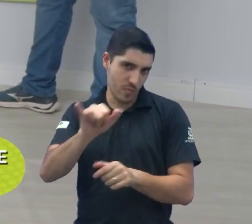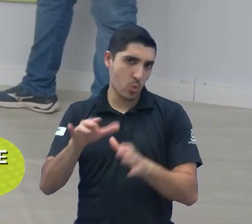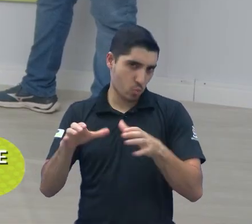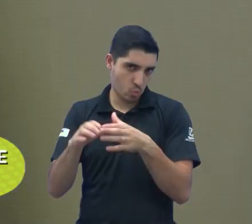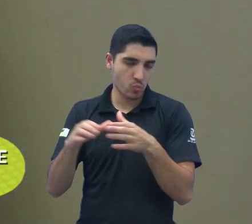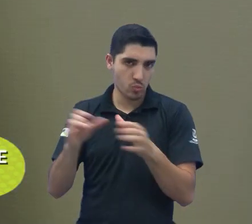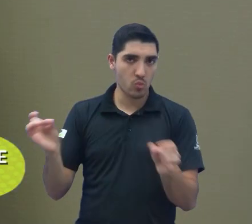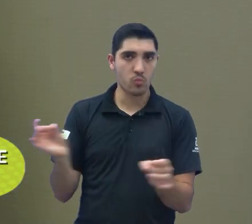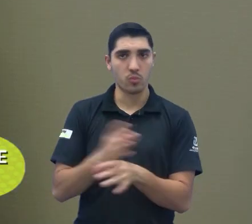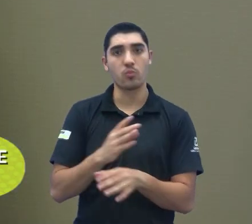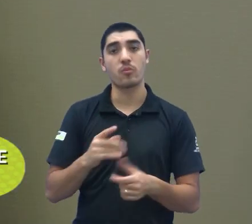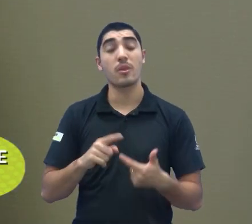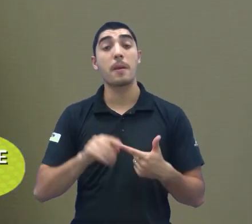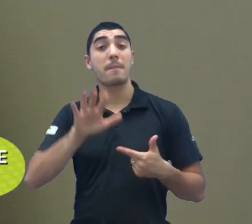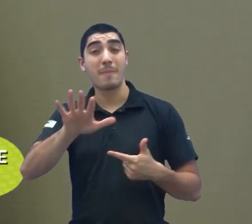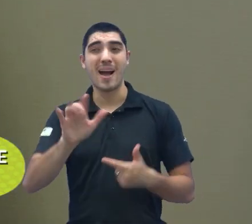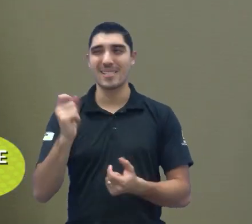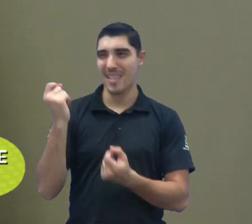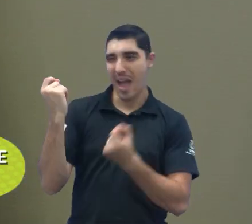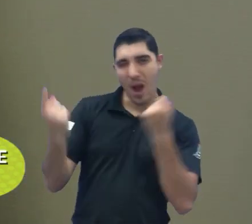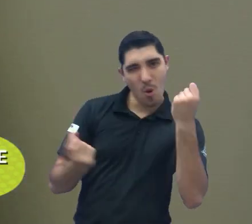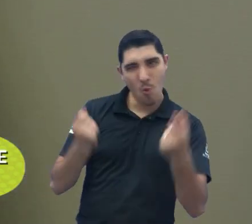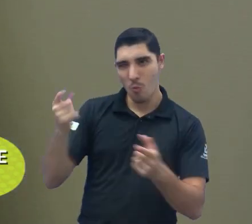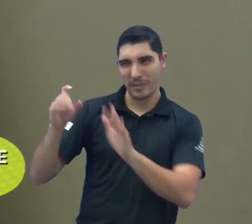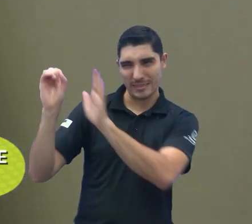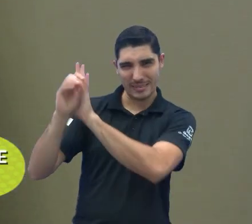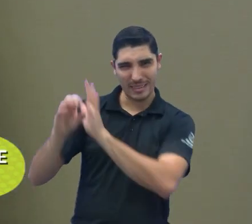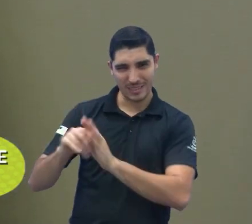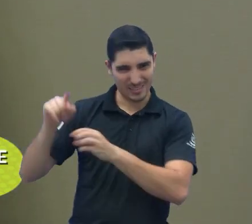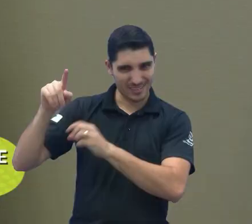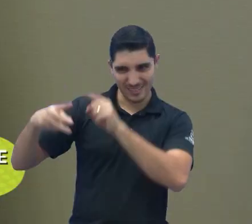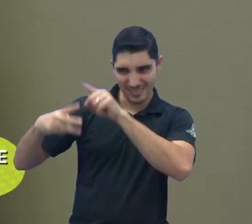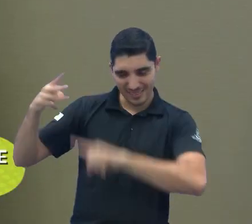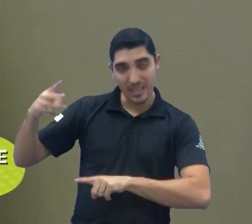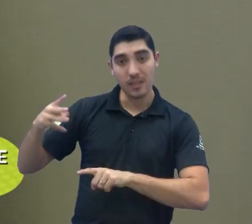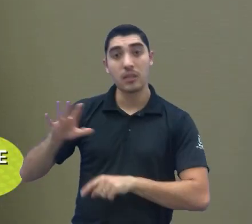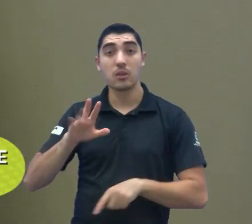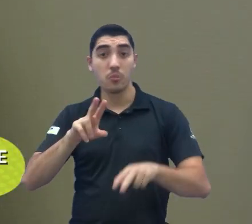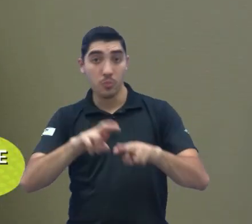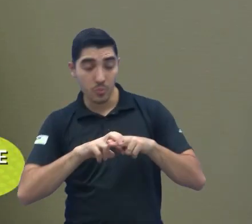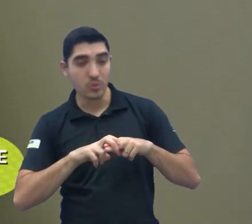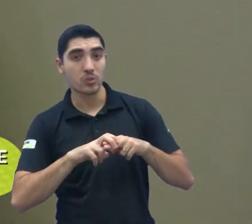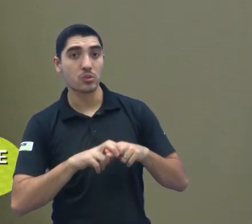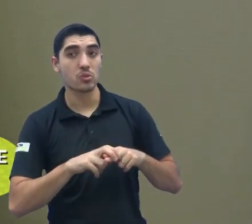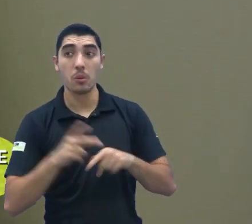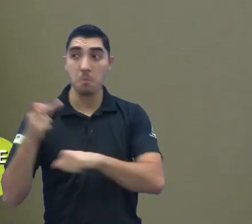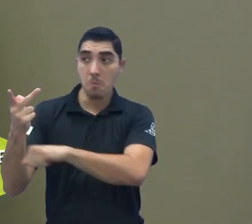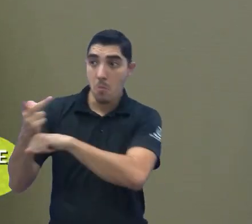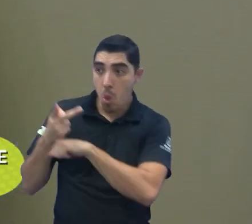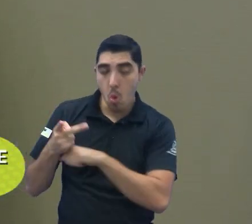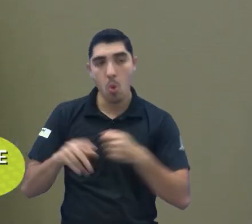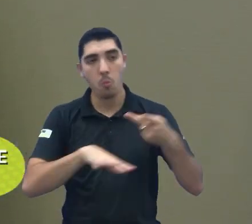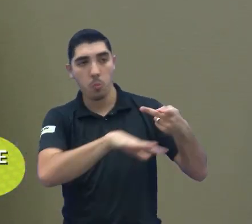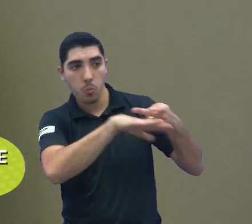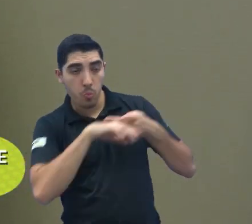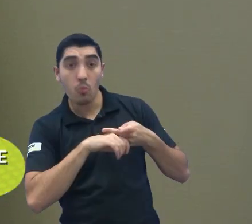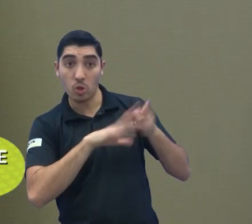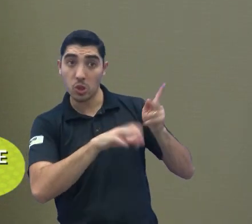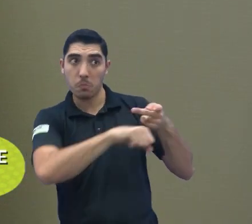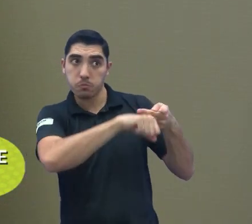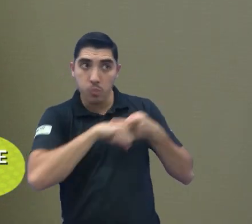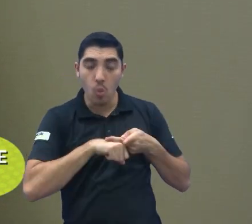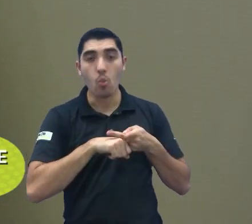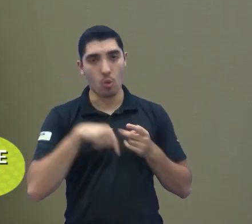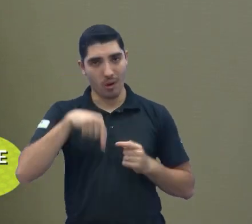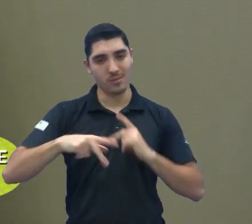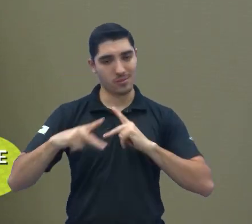baixas de jogadoras, né, a gente acabou herdando algumas jogadoras que procuraram a gente, que a gente procurou. Então, a gente vem com uma equipe